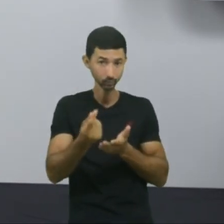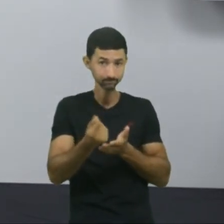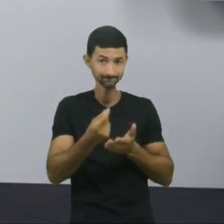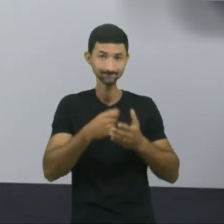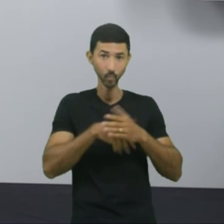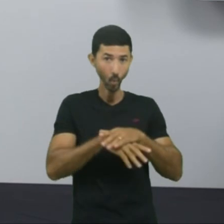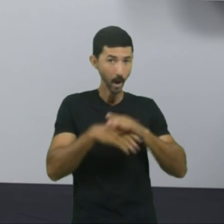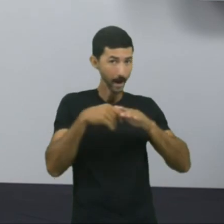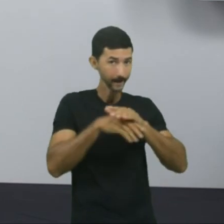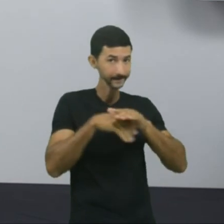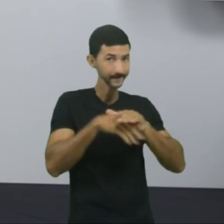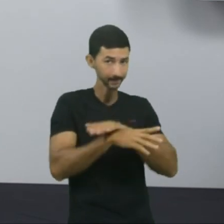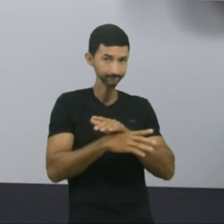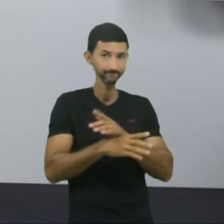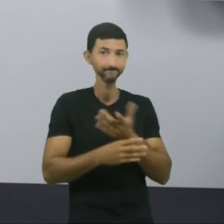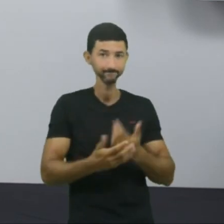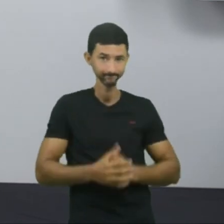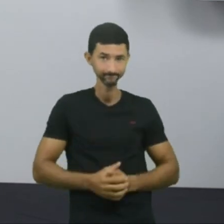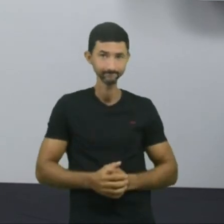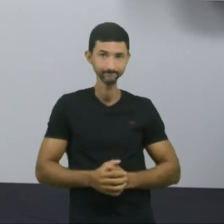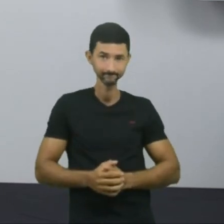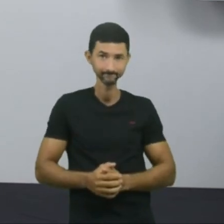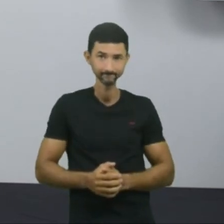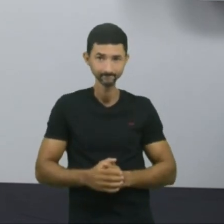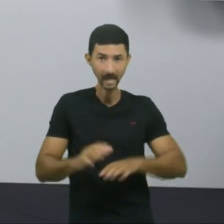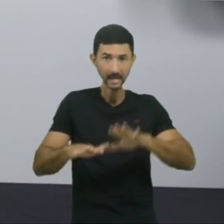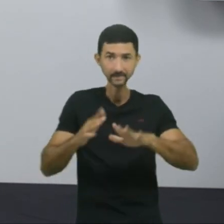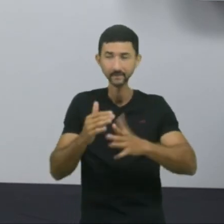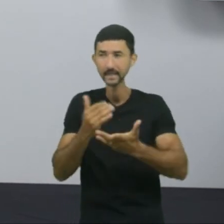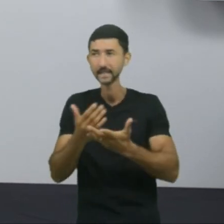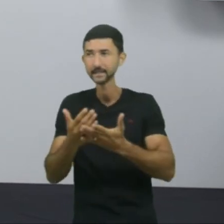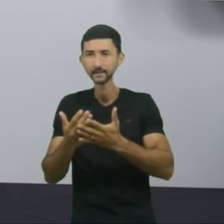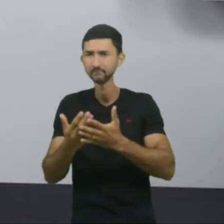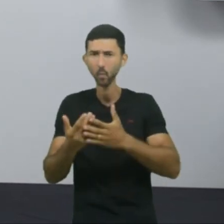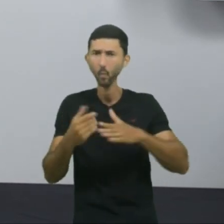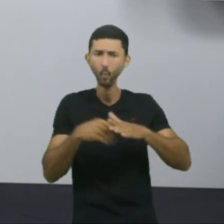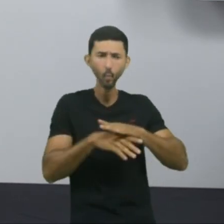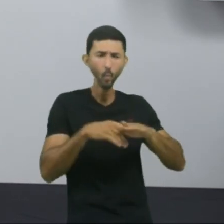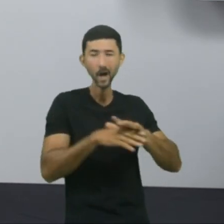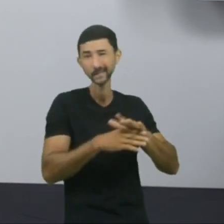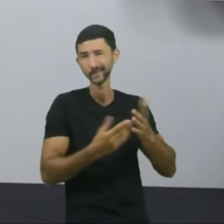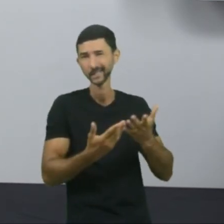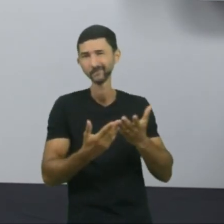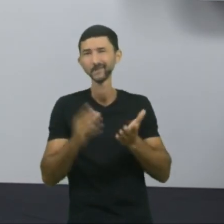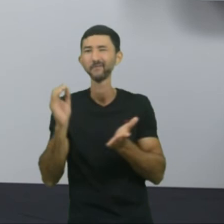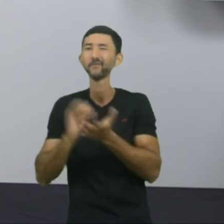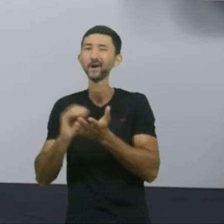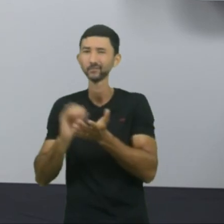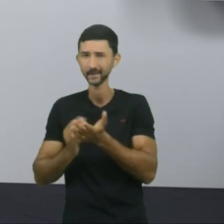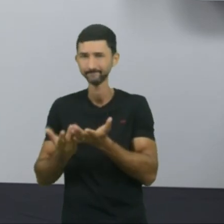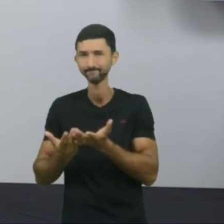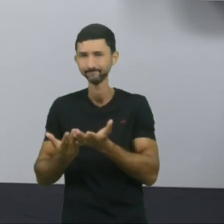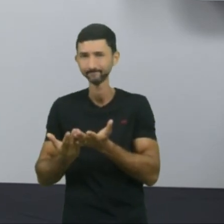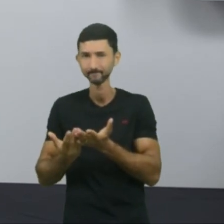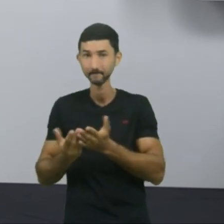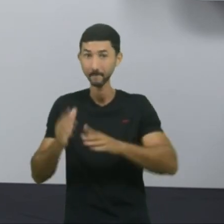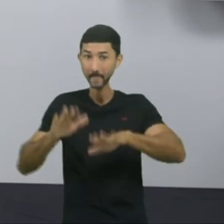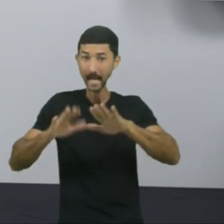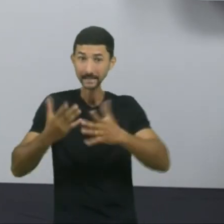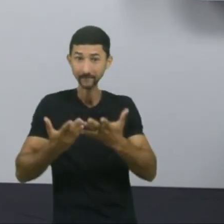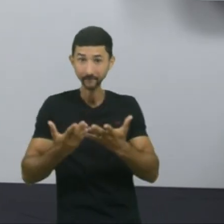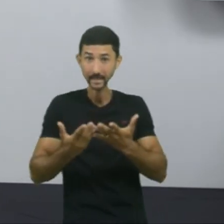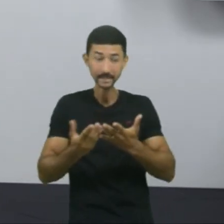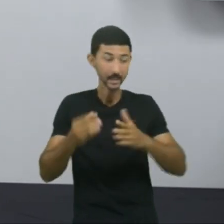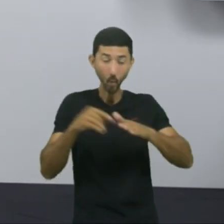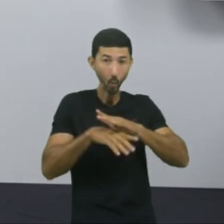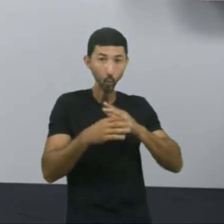para que você possa guardar. Algumas vezes a gente não guarda porque não sobra, mas algumas vezes a gente não guarda